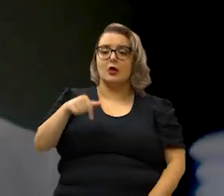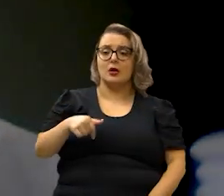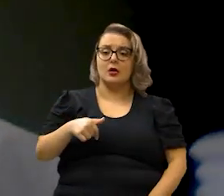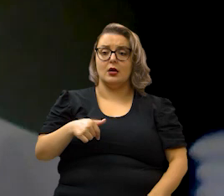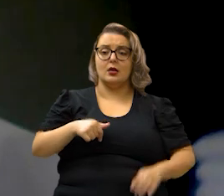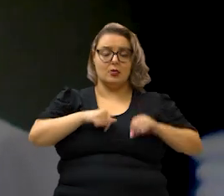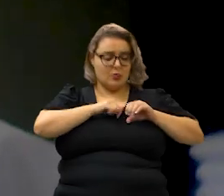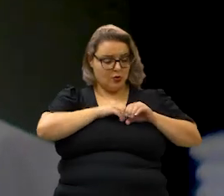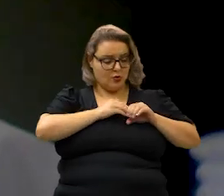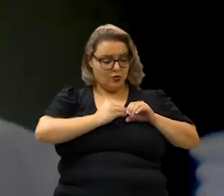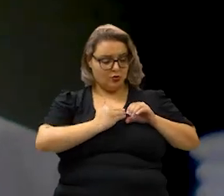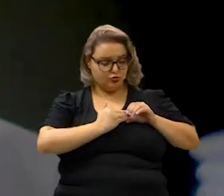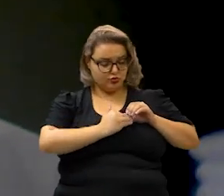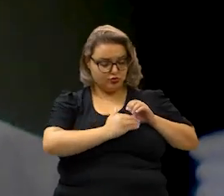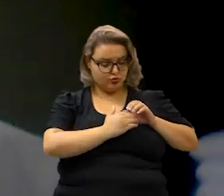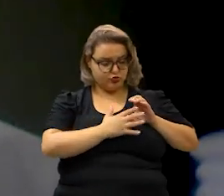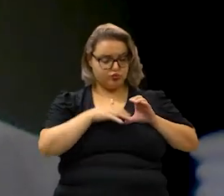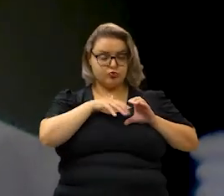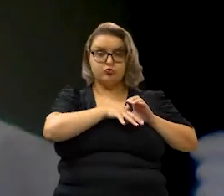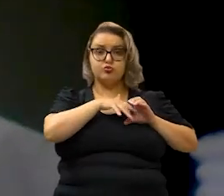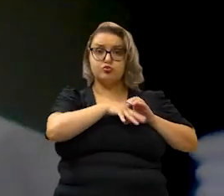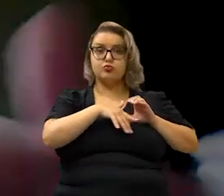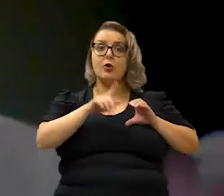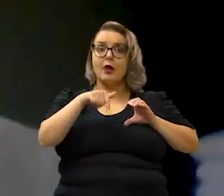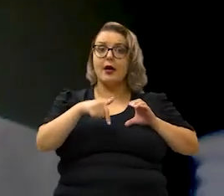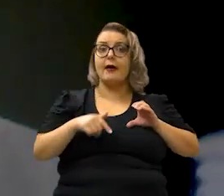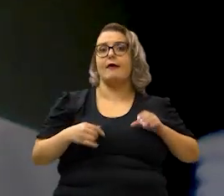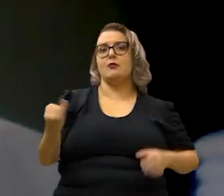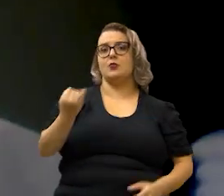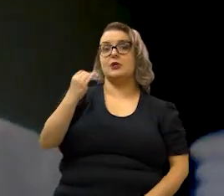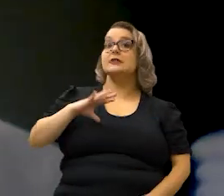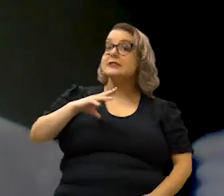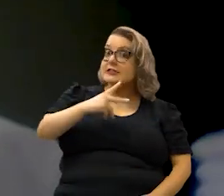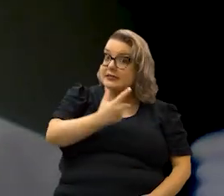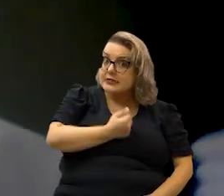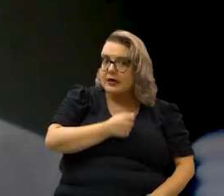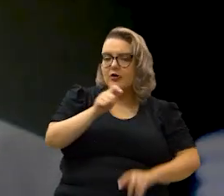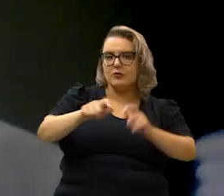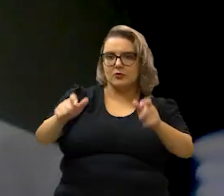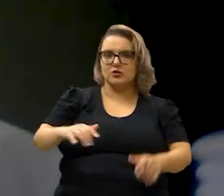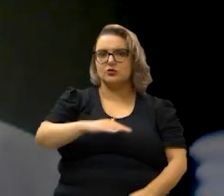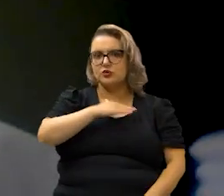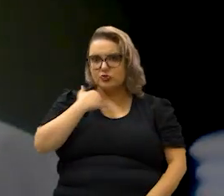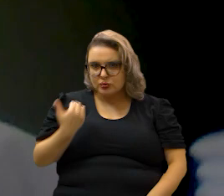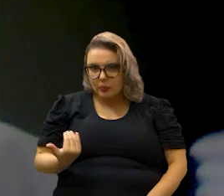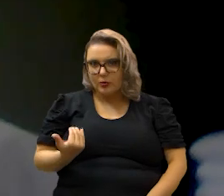que é abrir esta artéria, é fundamental e salva vidas. A